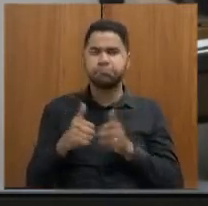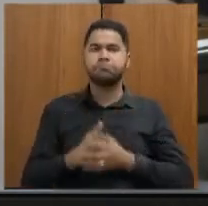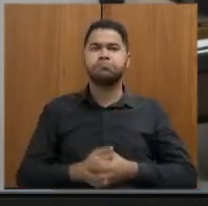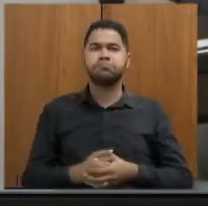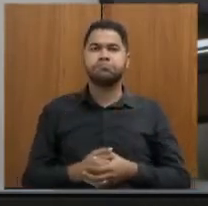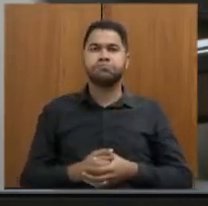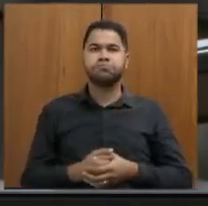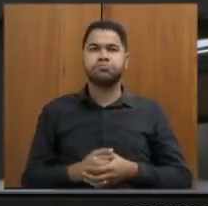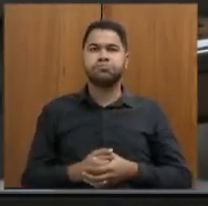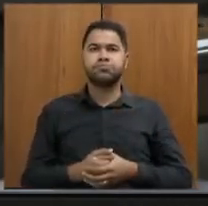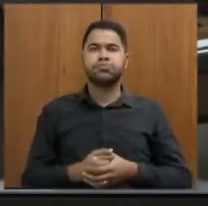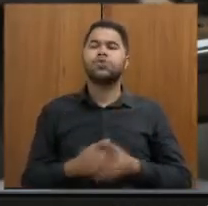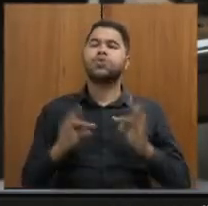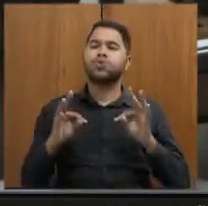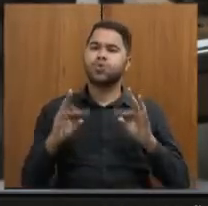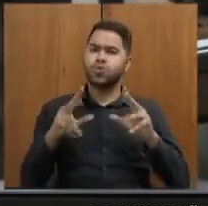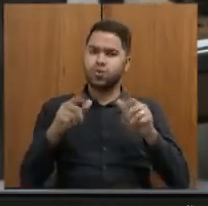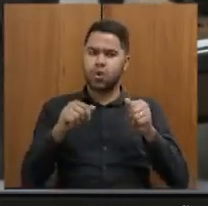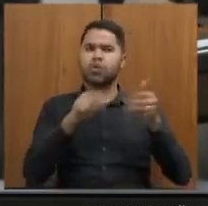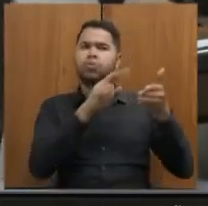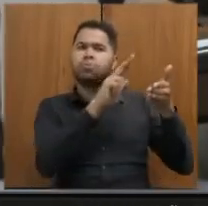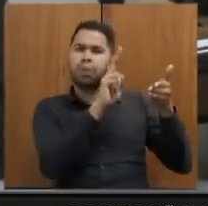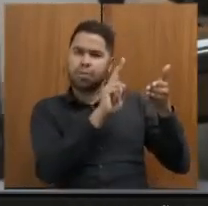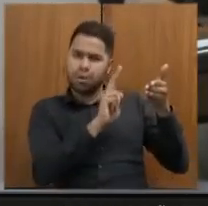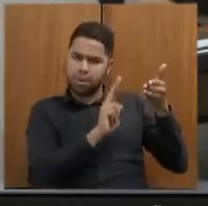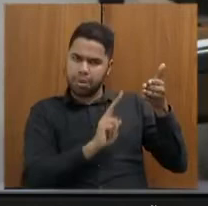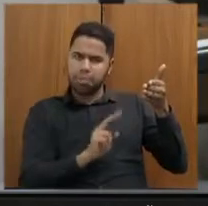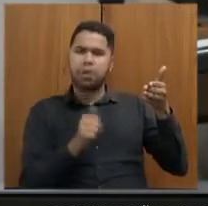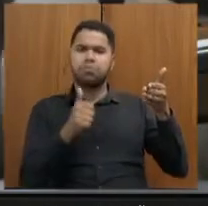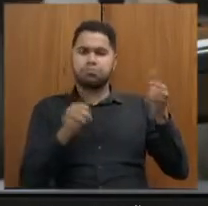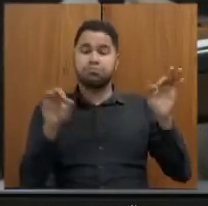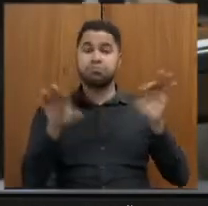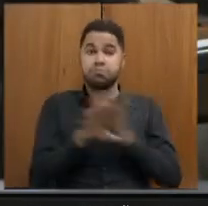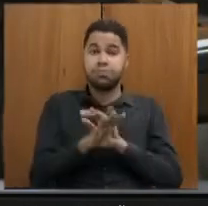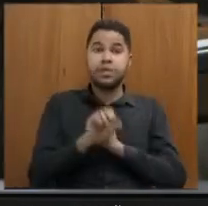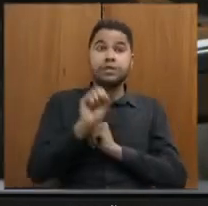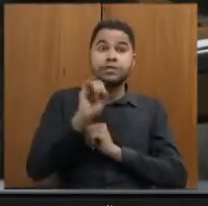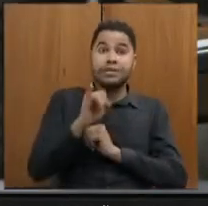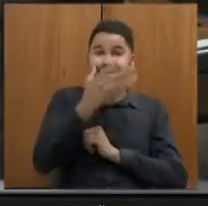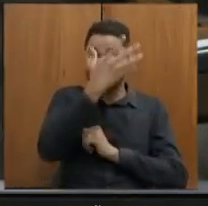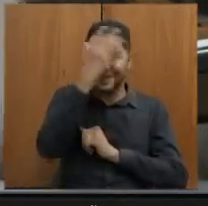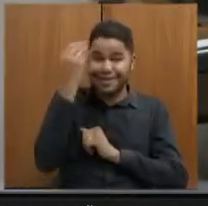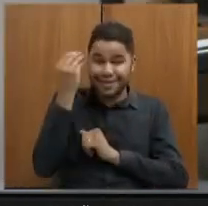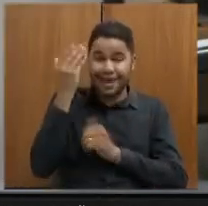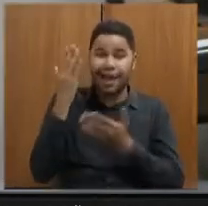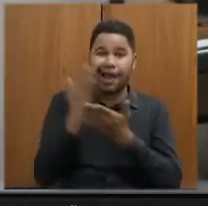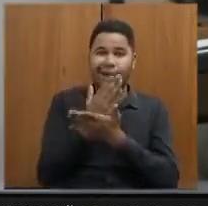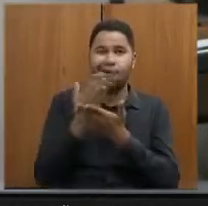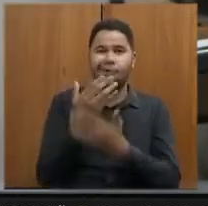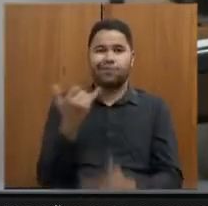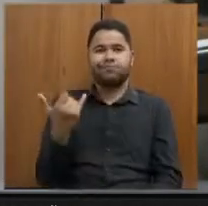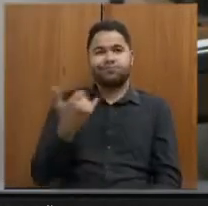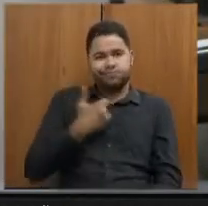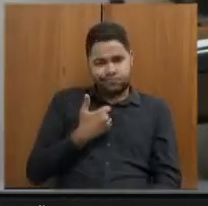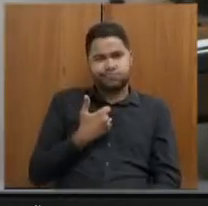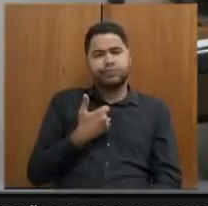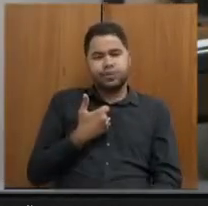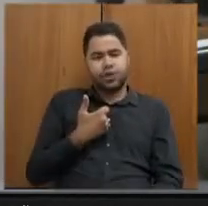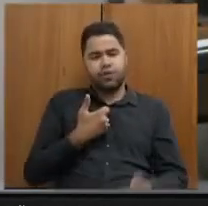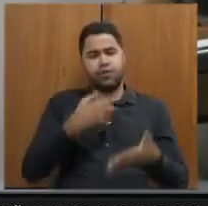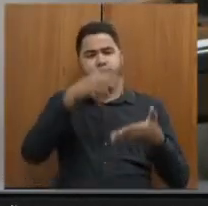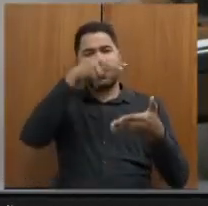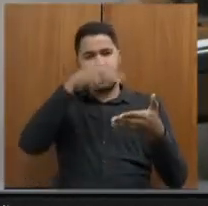E todos foram relacionados aqui se tiver alguém passe para nós que nós o